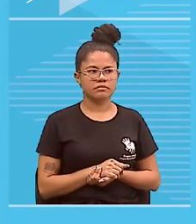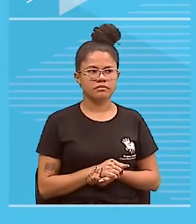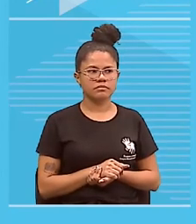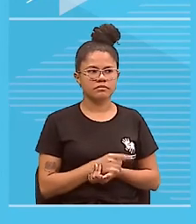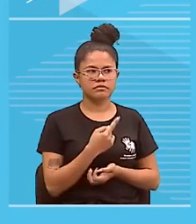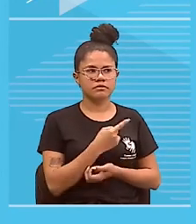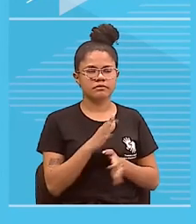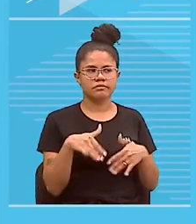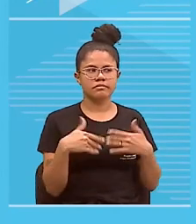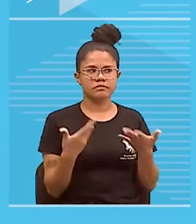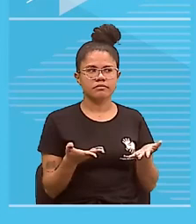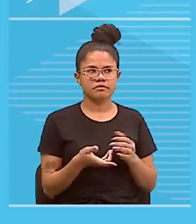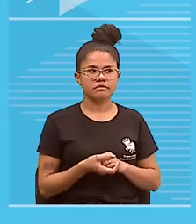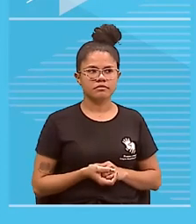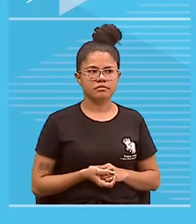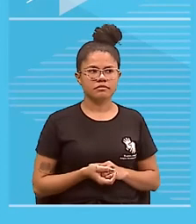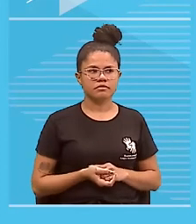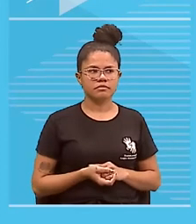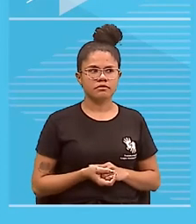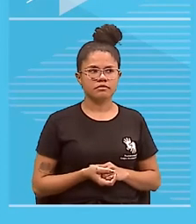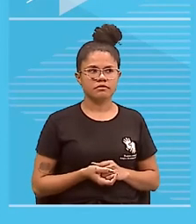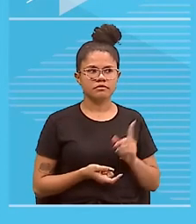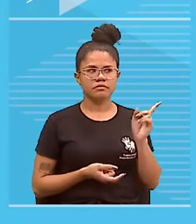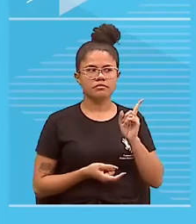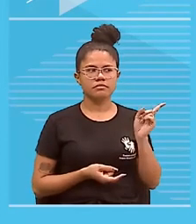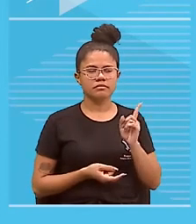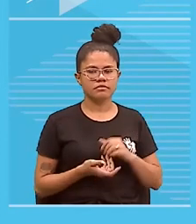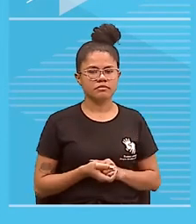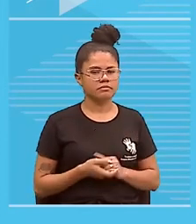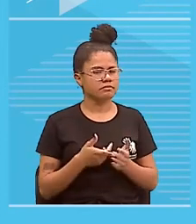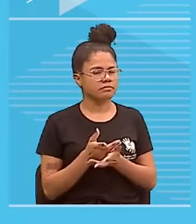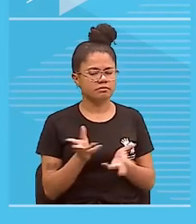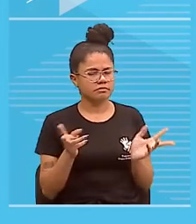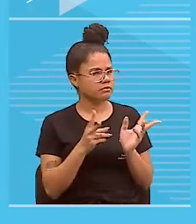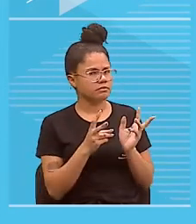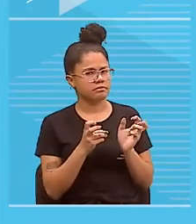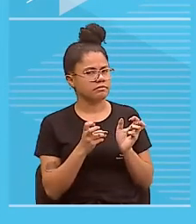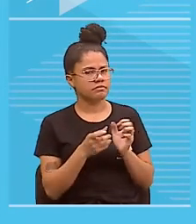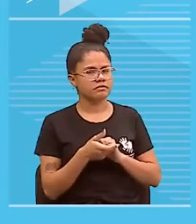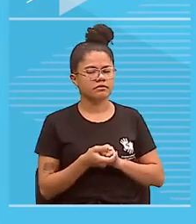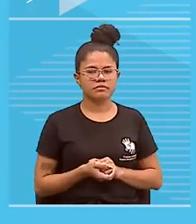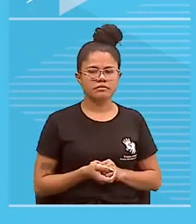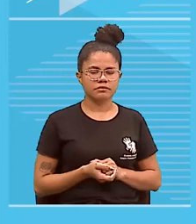e quem é essa outra função que tá aí e vocês não estão enxergando